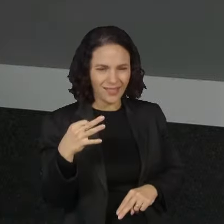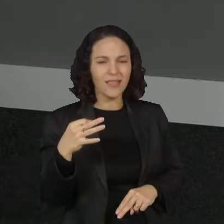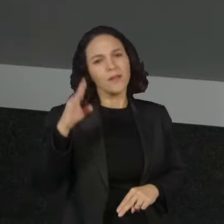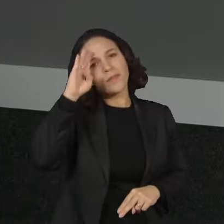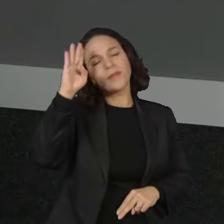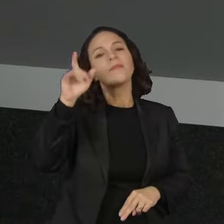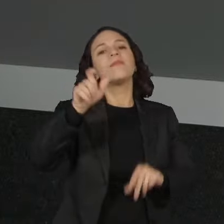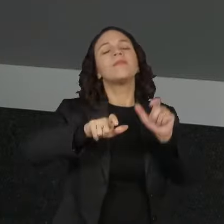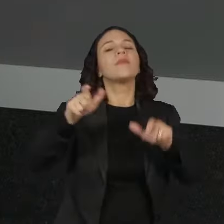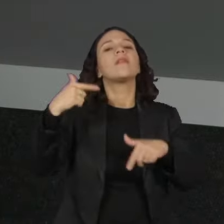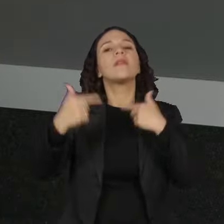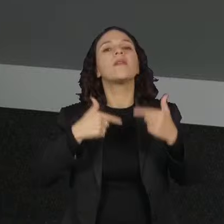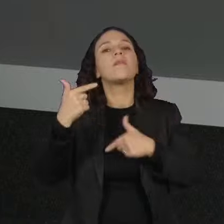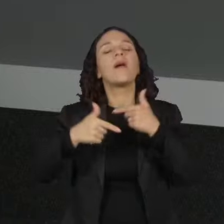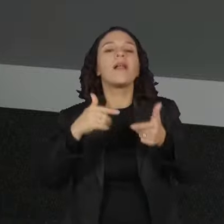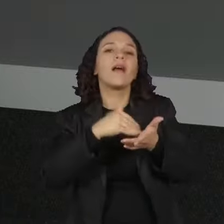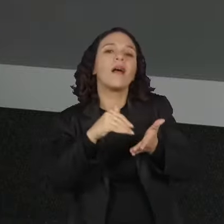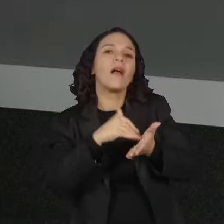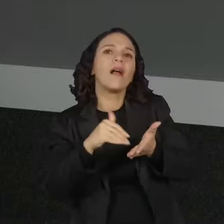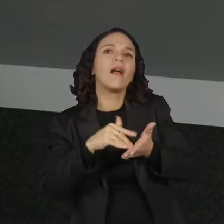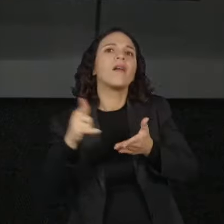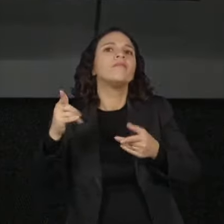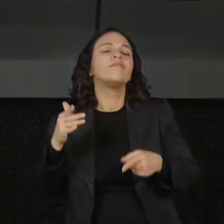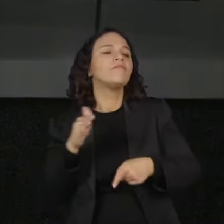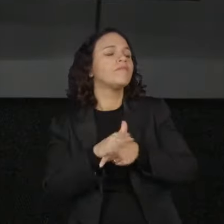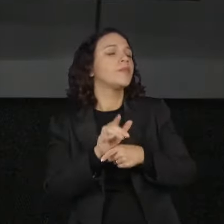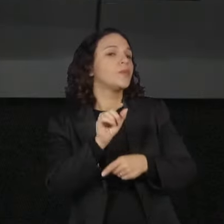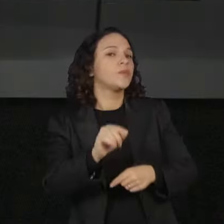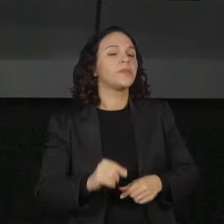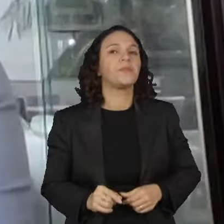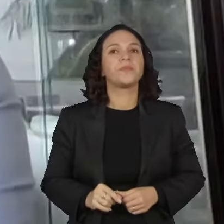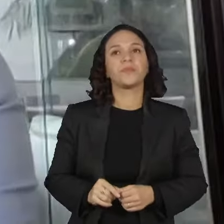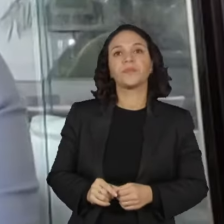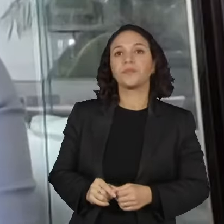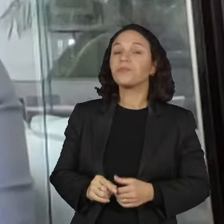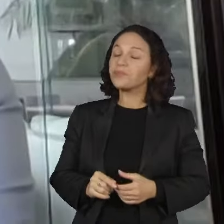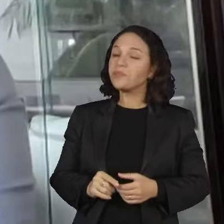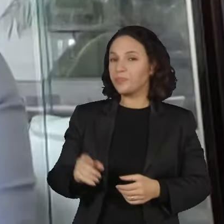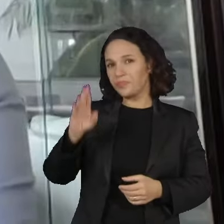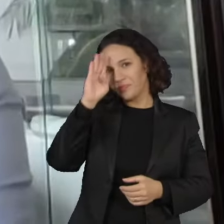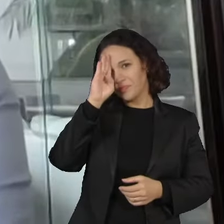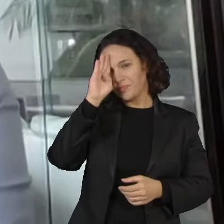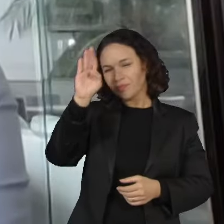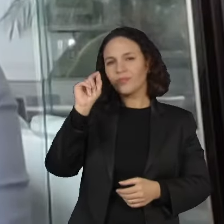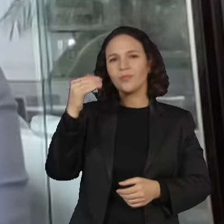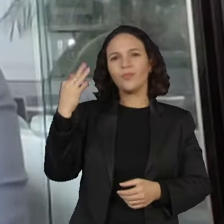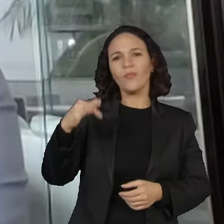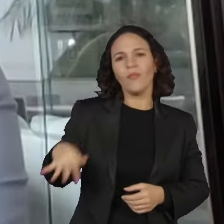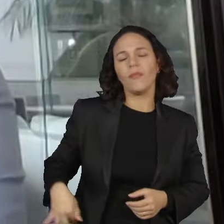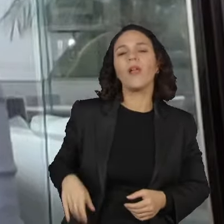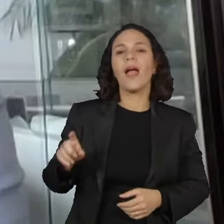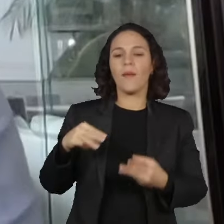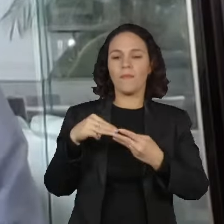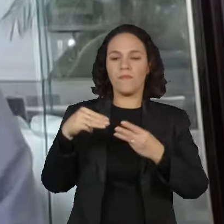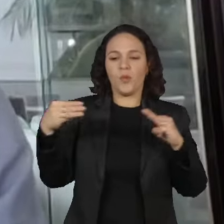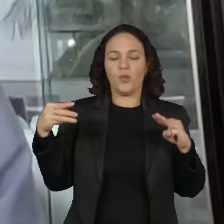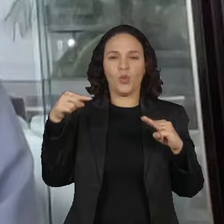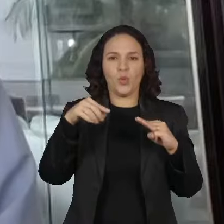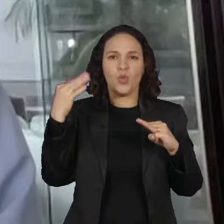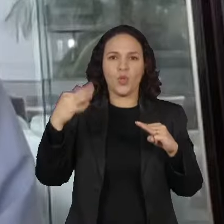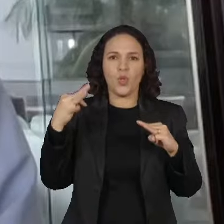quem trabalha em escritório. Qual é a contribuição que isso traz? Um dos principais motivos da dor é a dor muscular, né? Então, quando